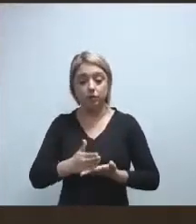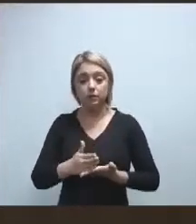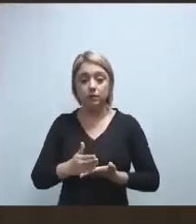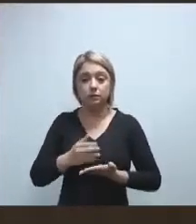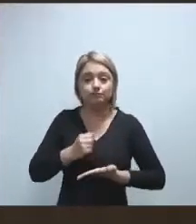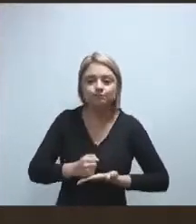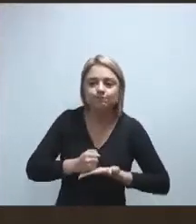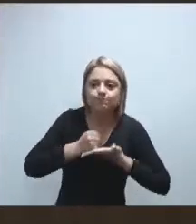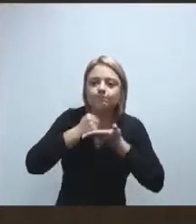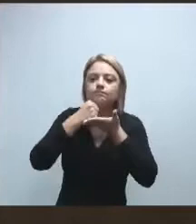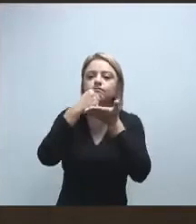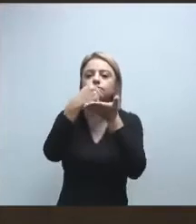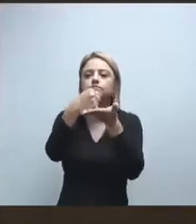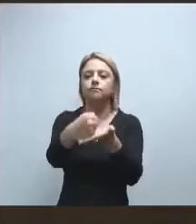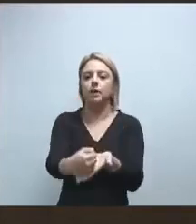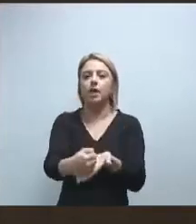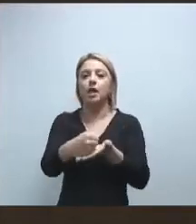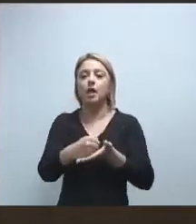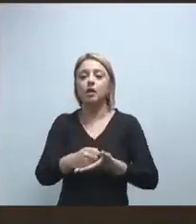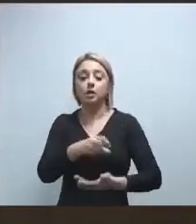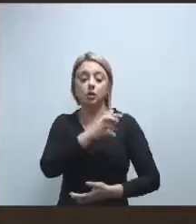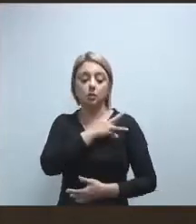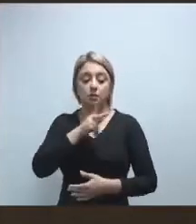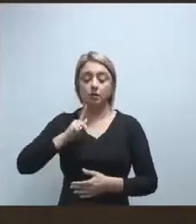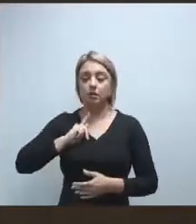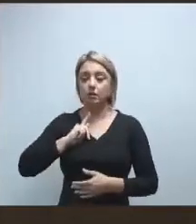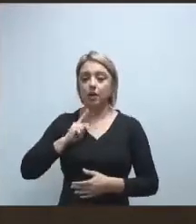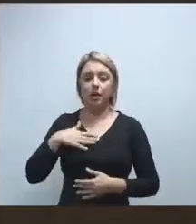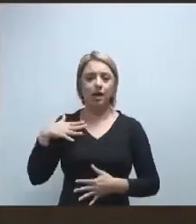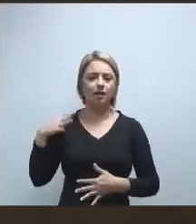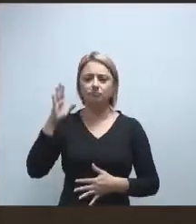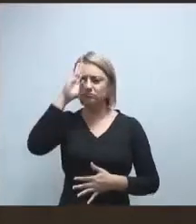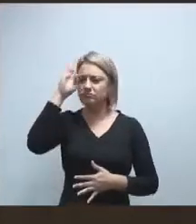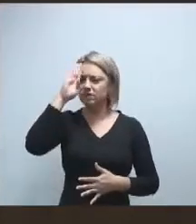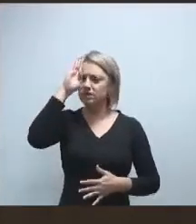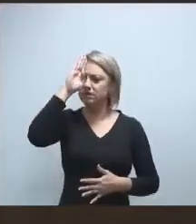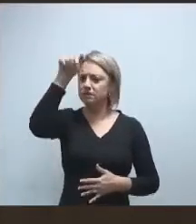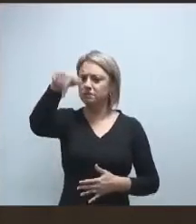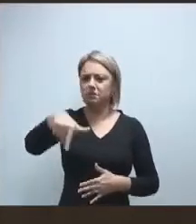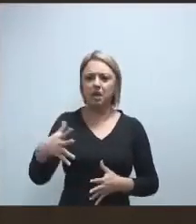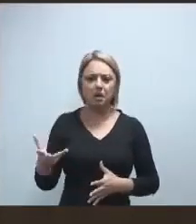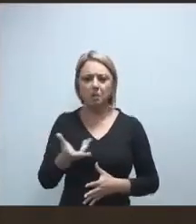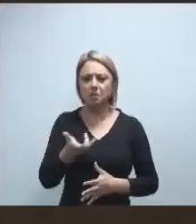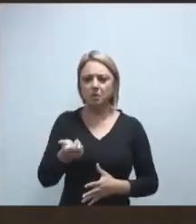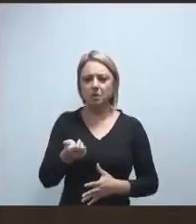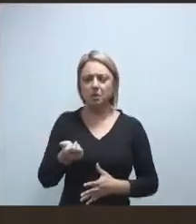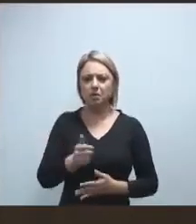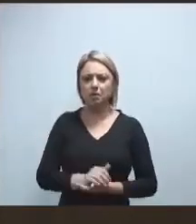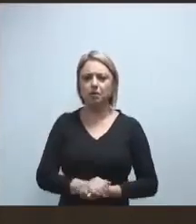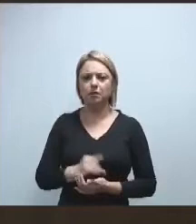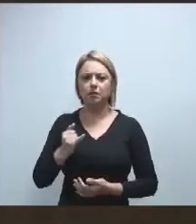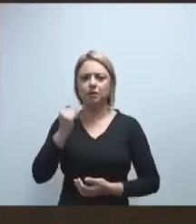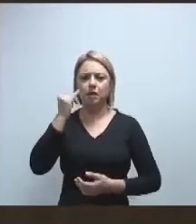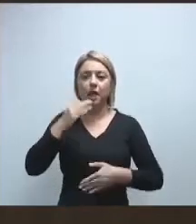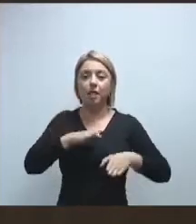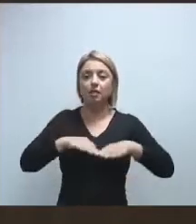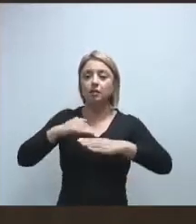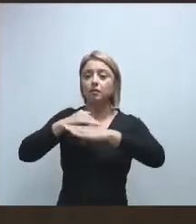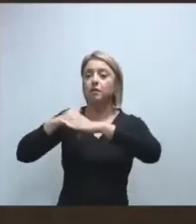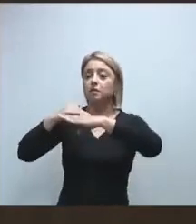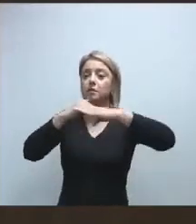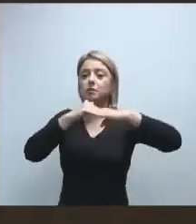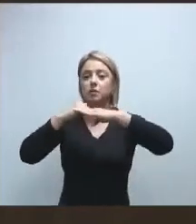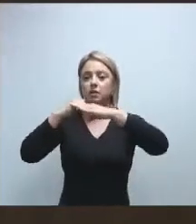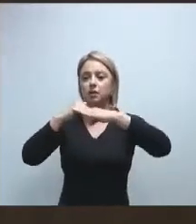sustentar que o ministério público era essencial a a democracia do